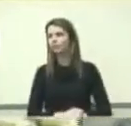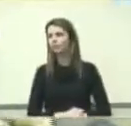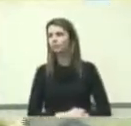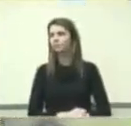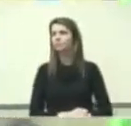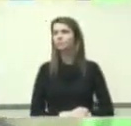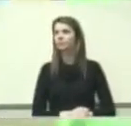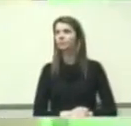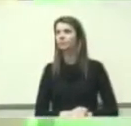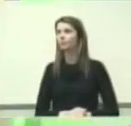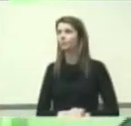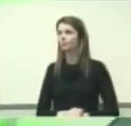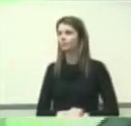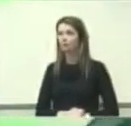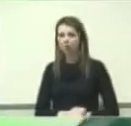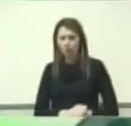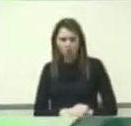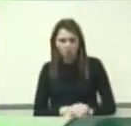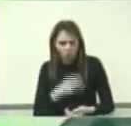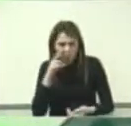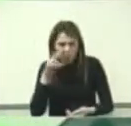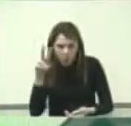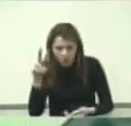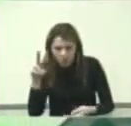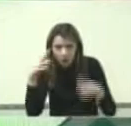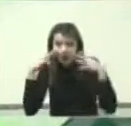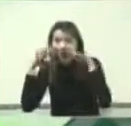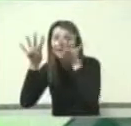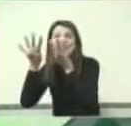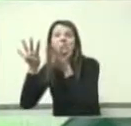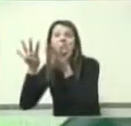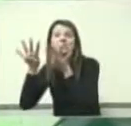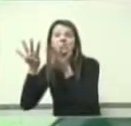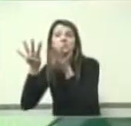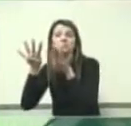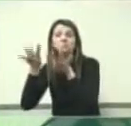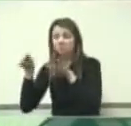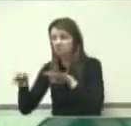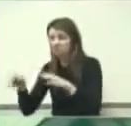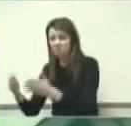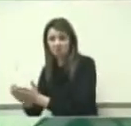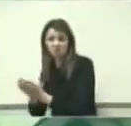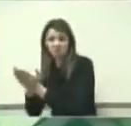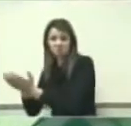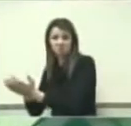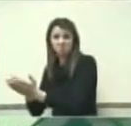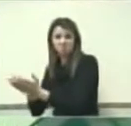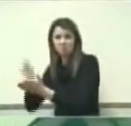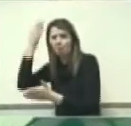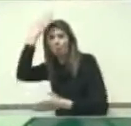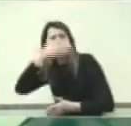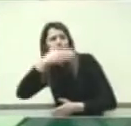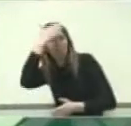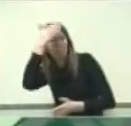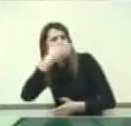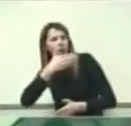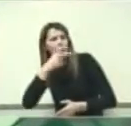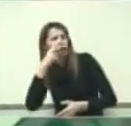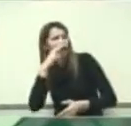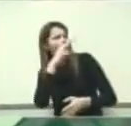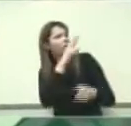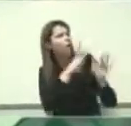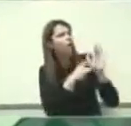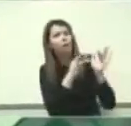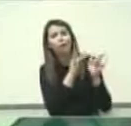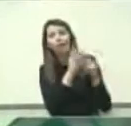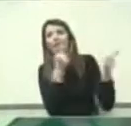olha um pouquinho mais com atenção quem sabe os discípulos não conseguiram enxergar estava tão próximo tão